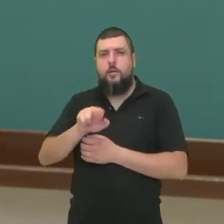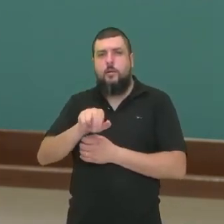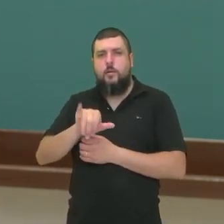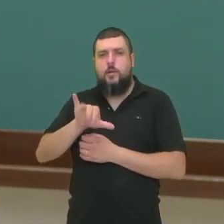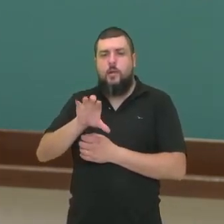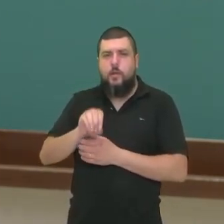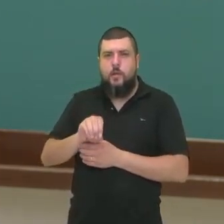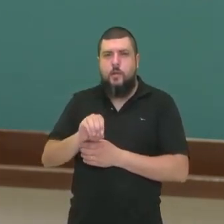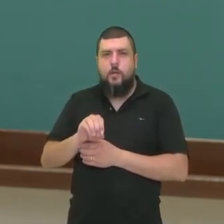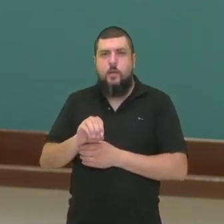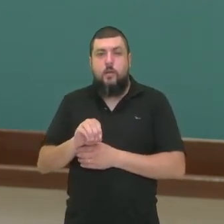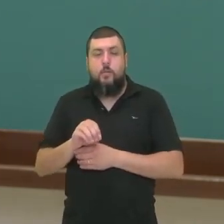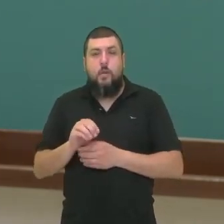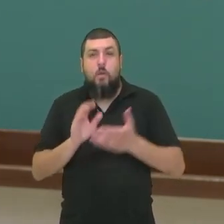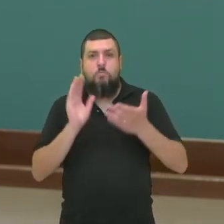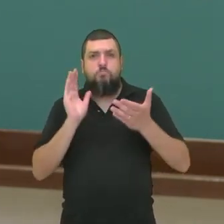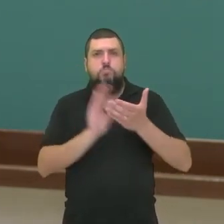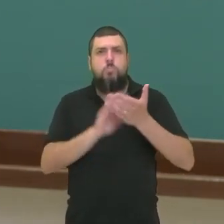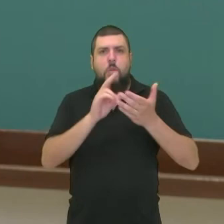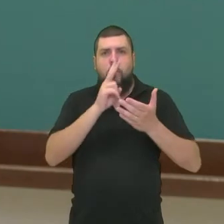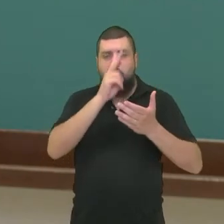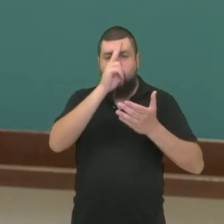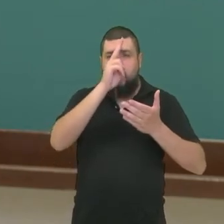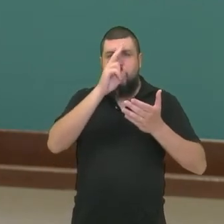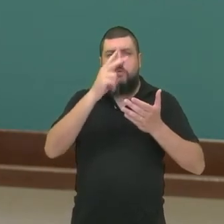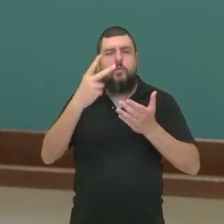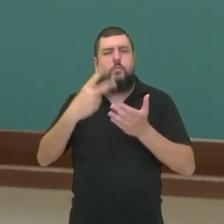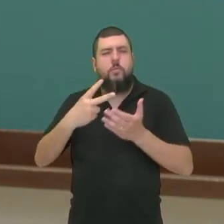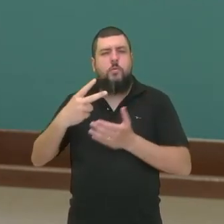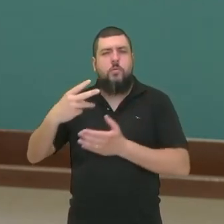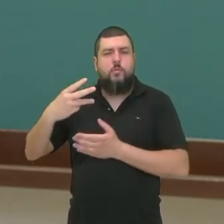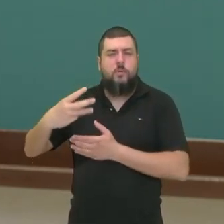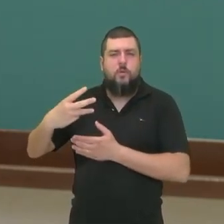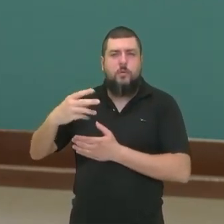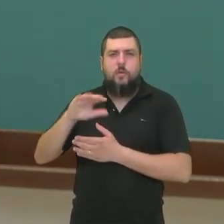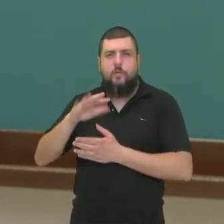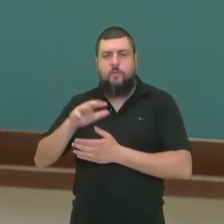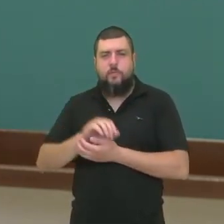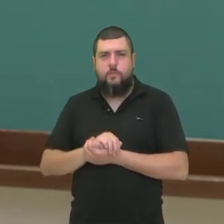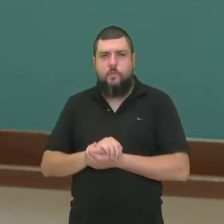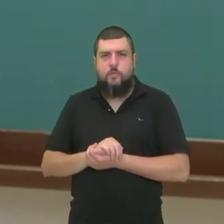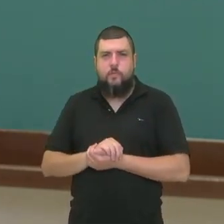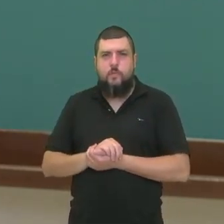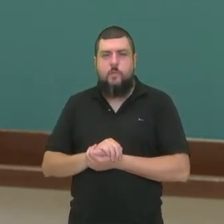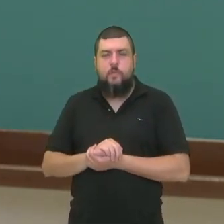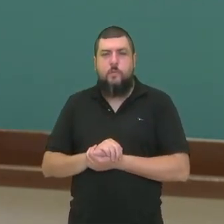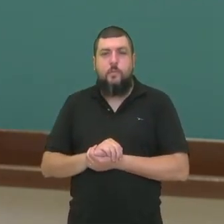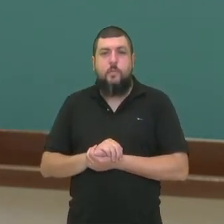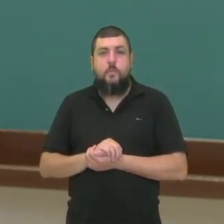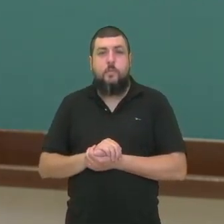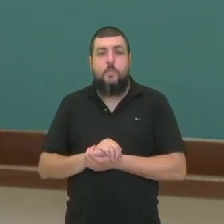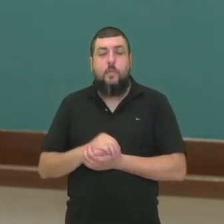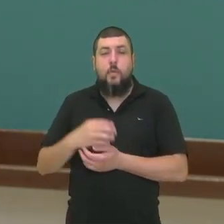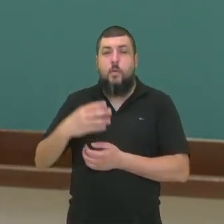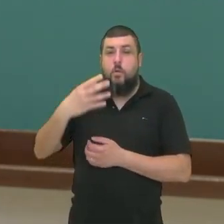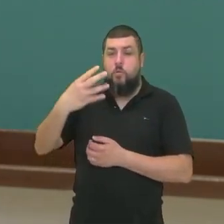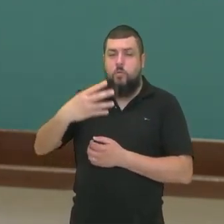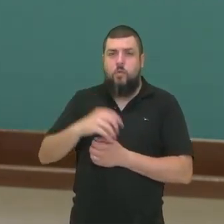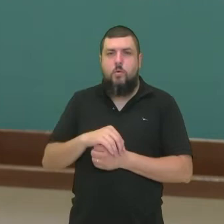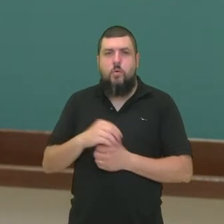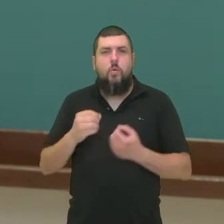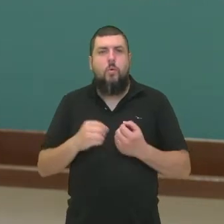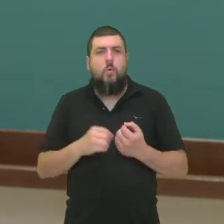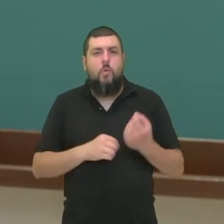batida mais forte, o segundo e o terceiro mais fracos. E o quaternário, né, com 4 tempos, o primeiro